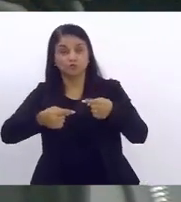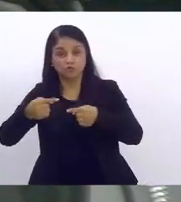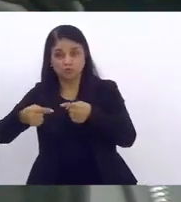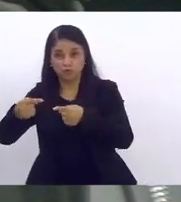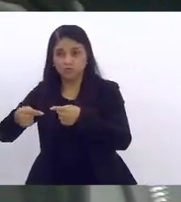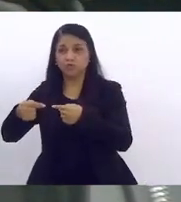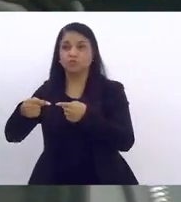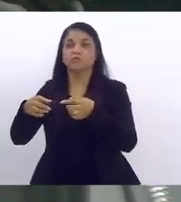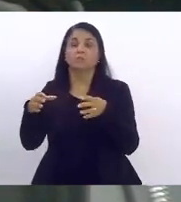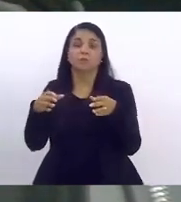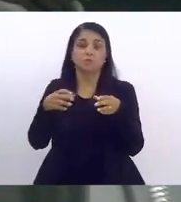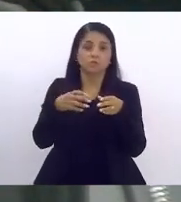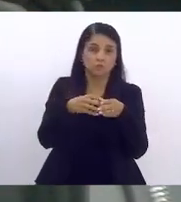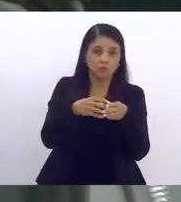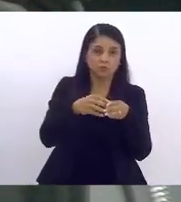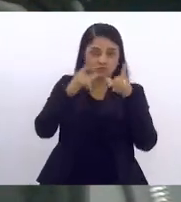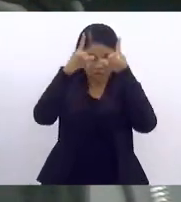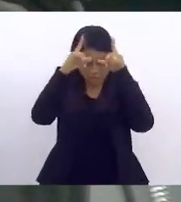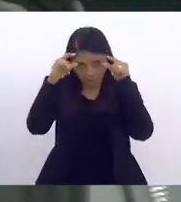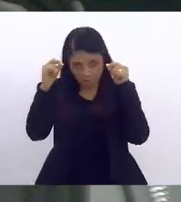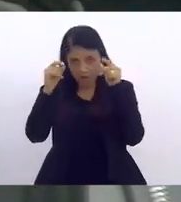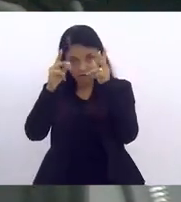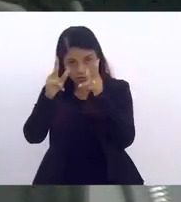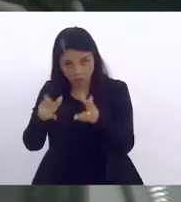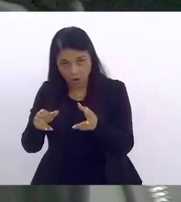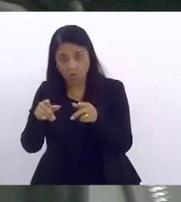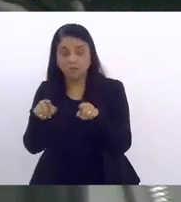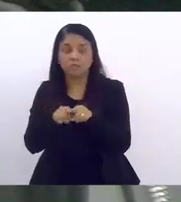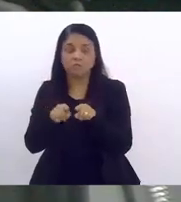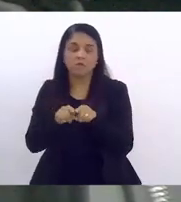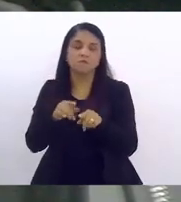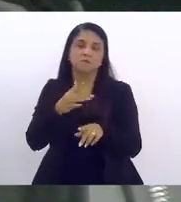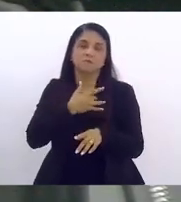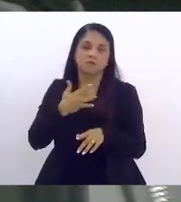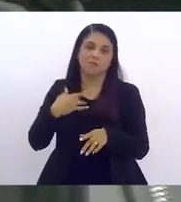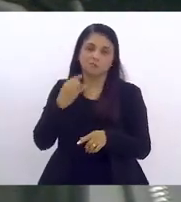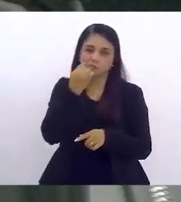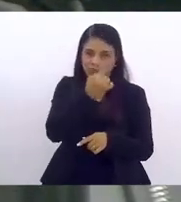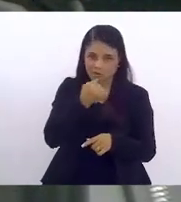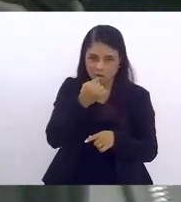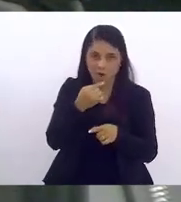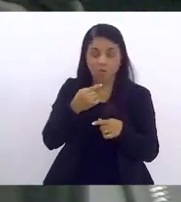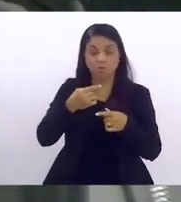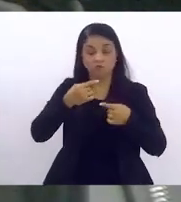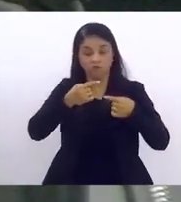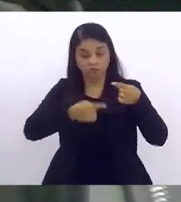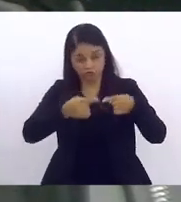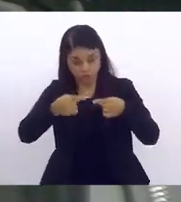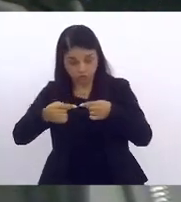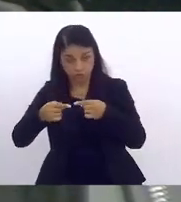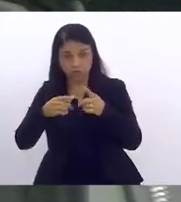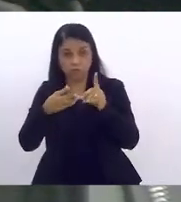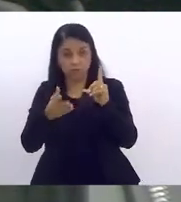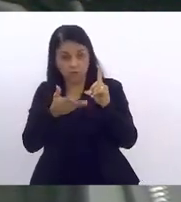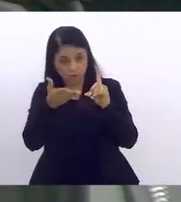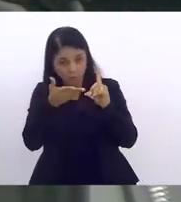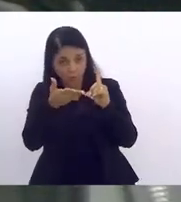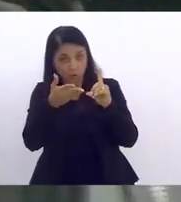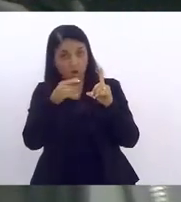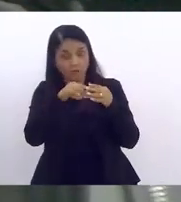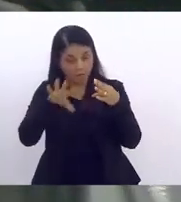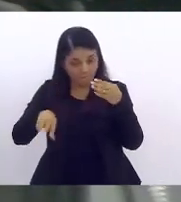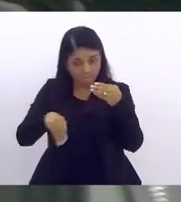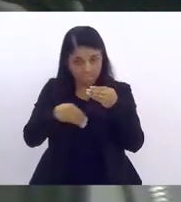assim na categoria de enfermagem, é assim na saúde bucal, quando você vai discutir o que uma doula faz, tem uma discussão